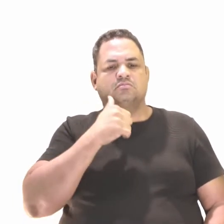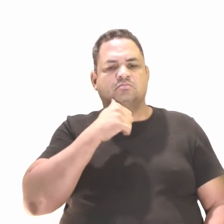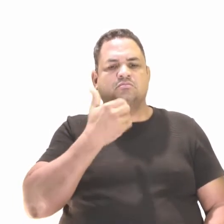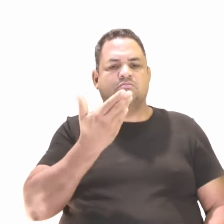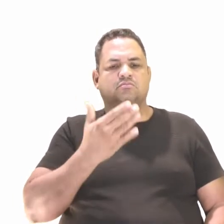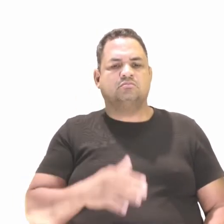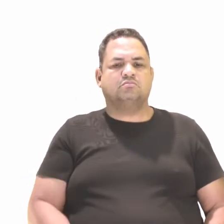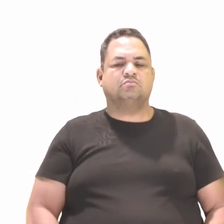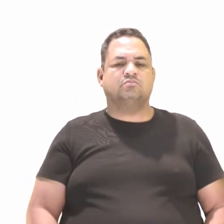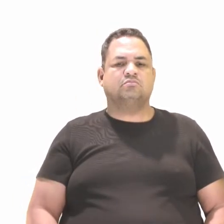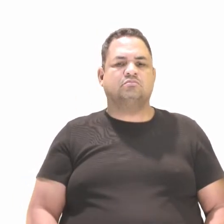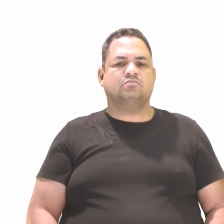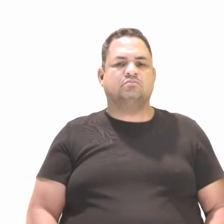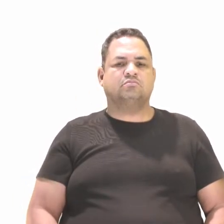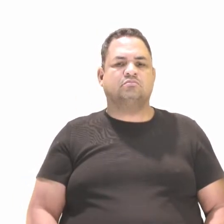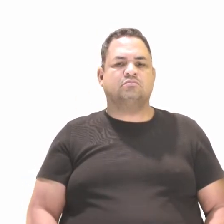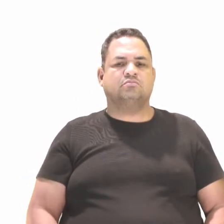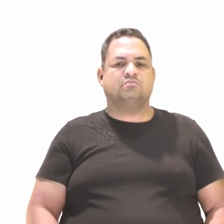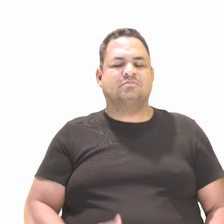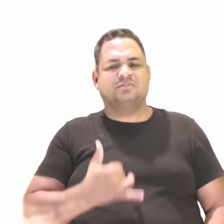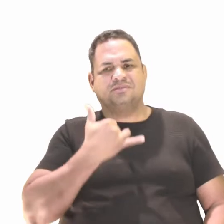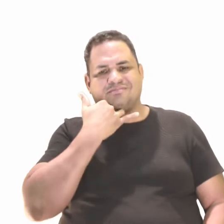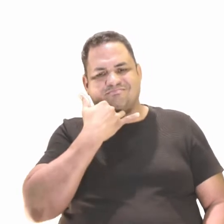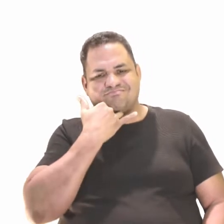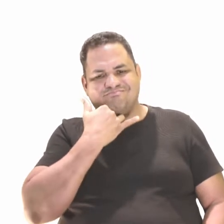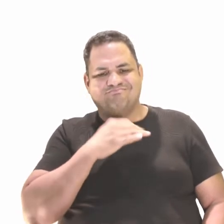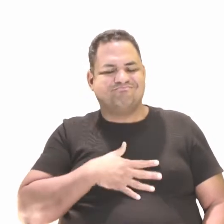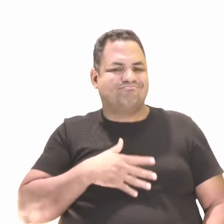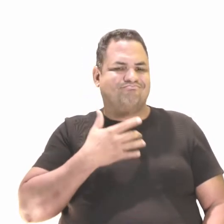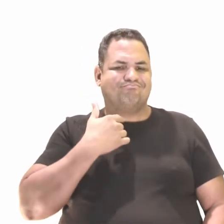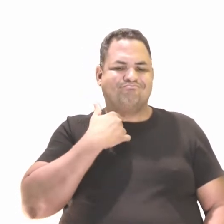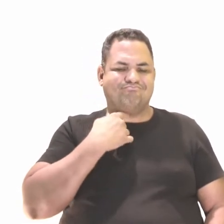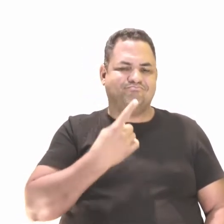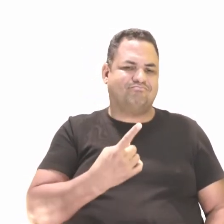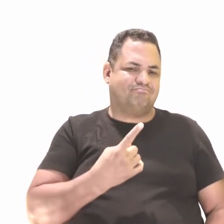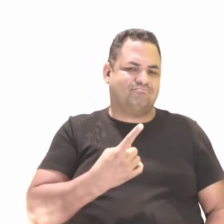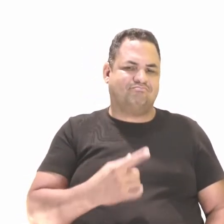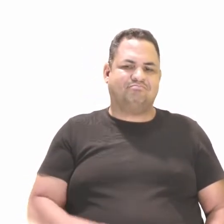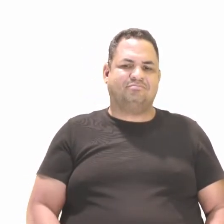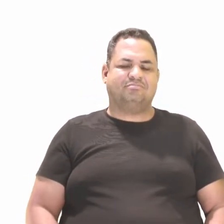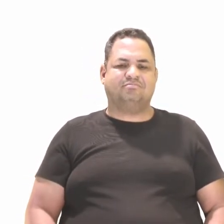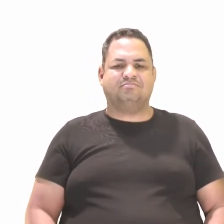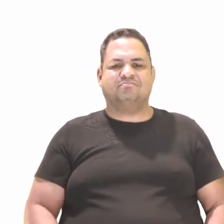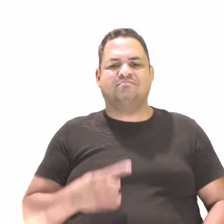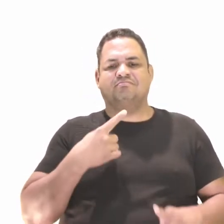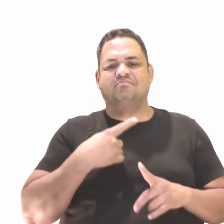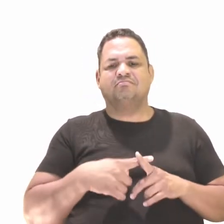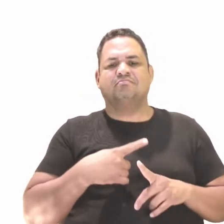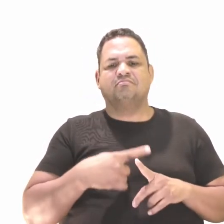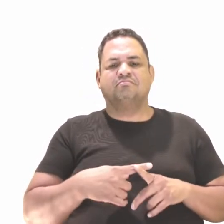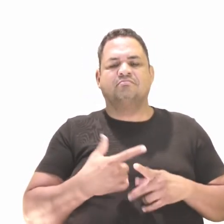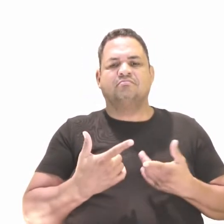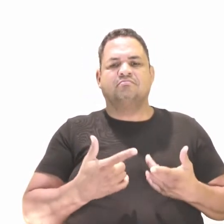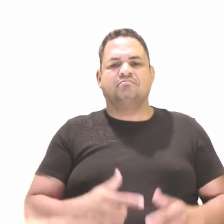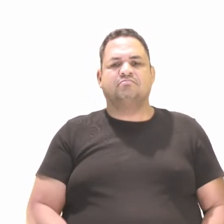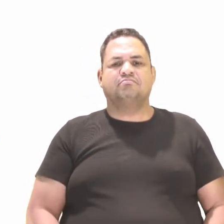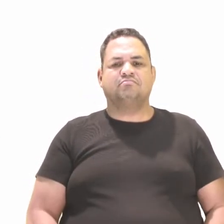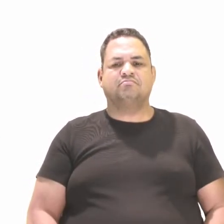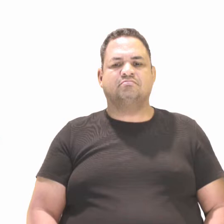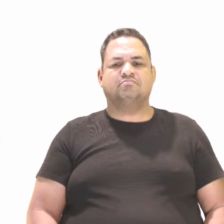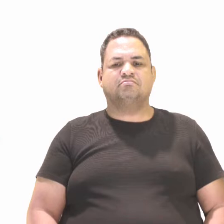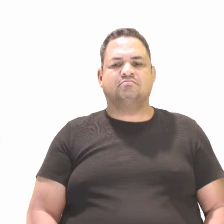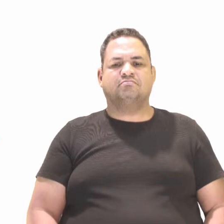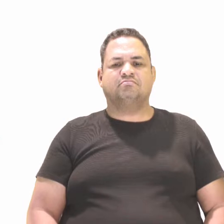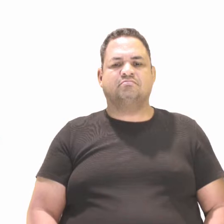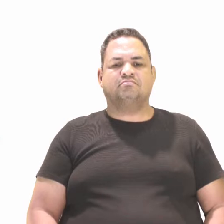estou muito... Pô, me desculpa aí, foi realmente muito mal. Algo do tipo aí. Por quê? But I've got